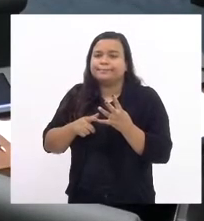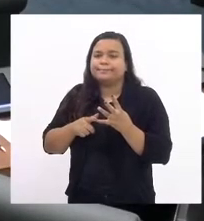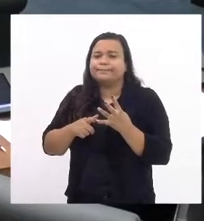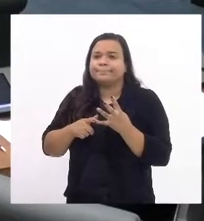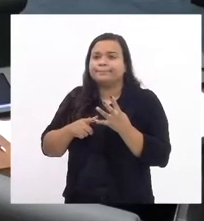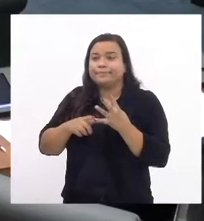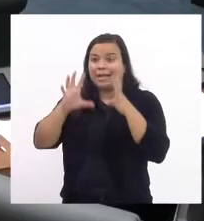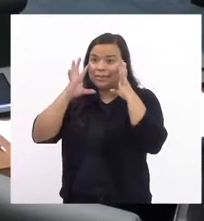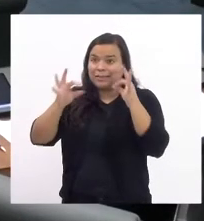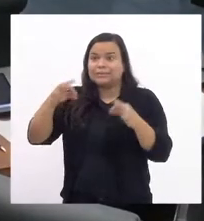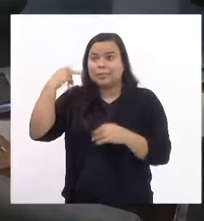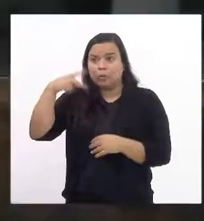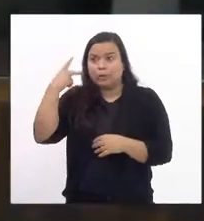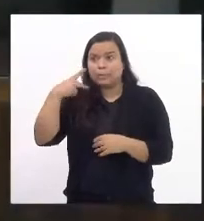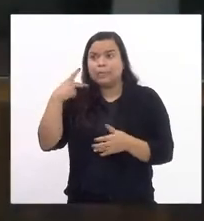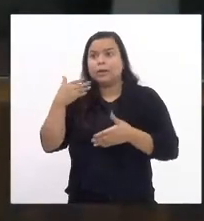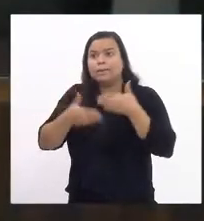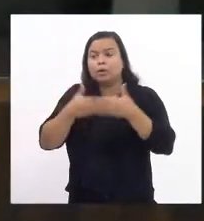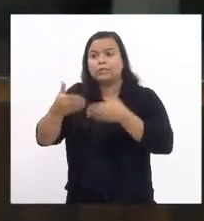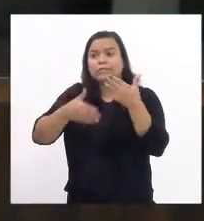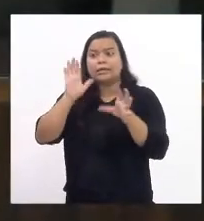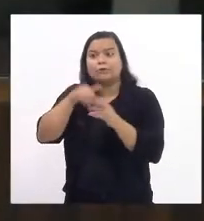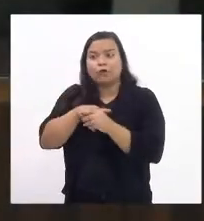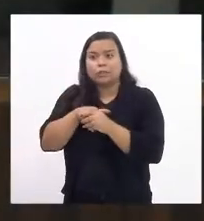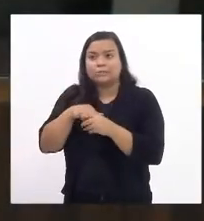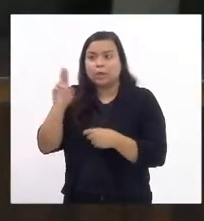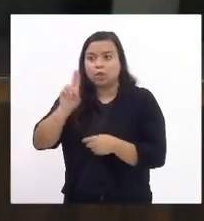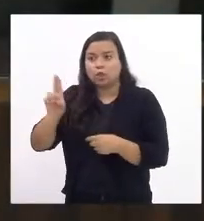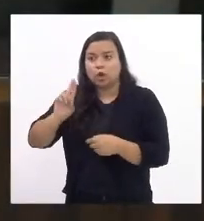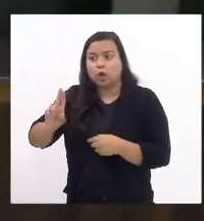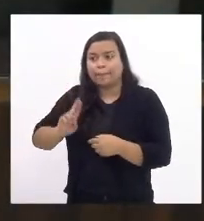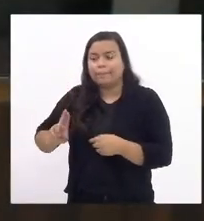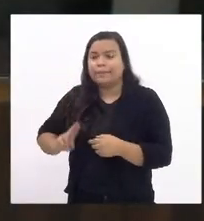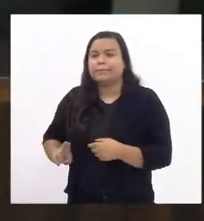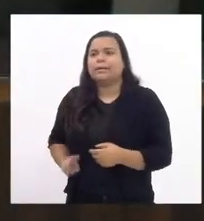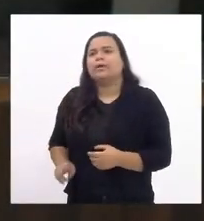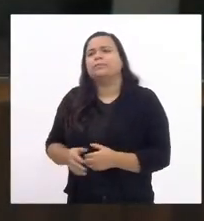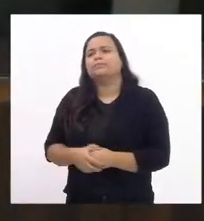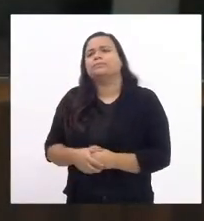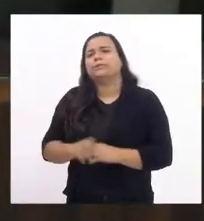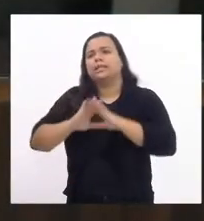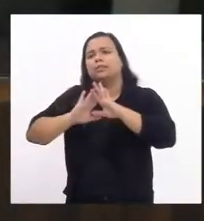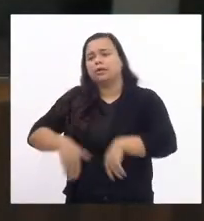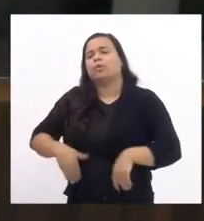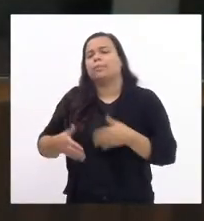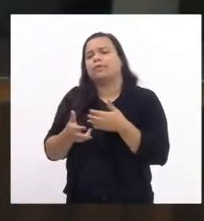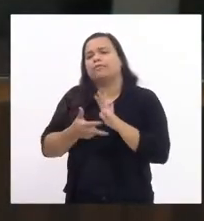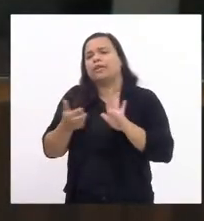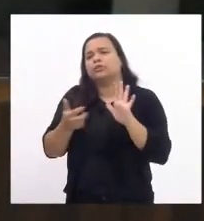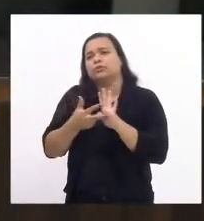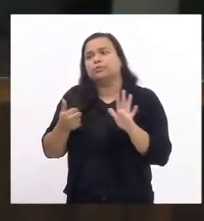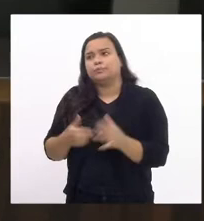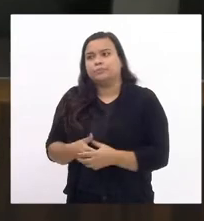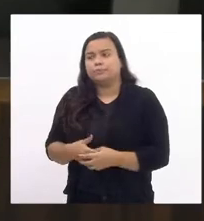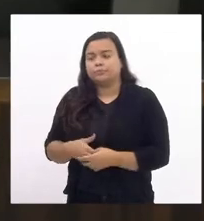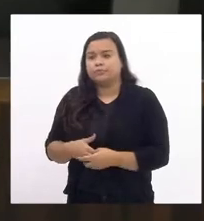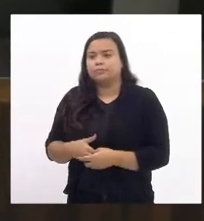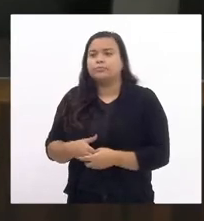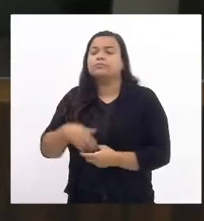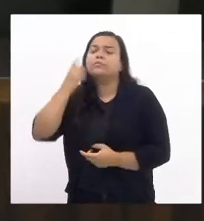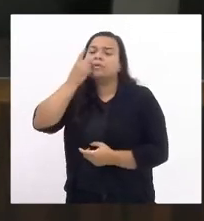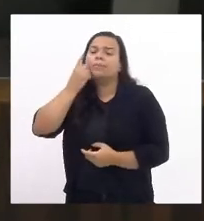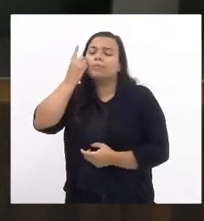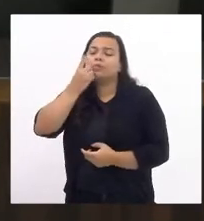senhores parlamentares, estamos em processo de votação nominal pela derrubada do veto. Deputado